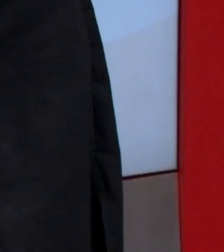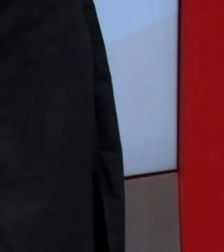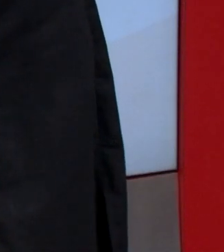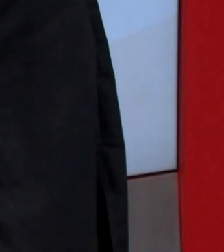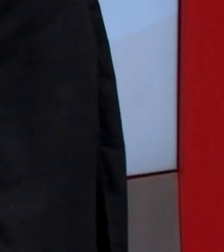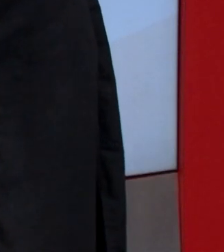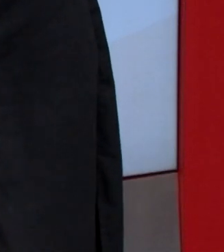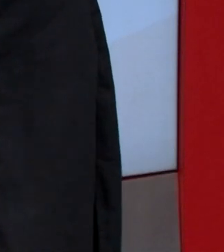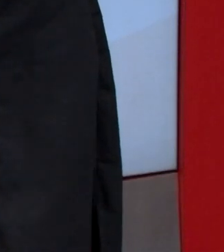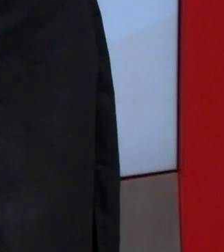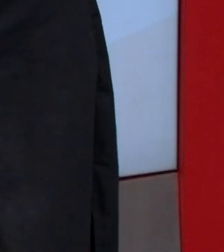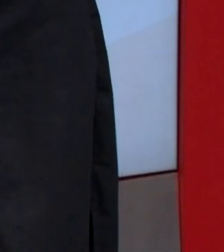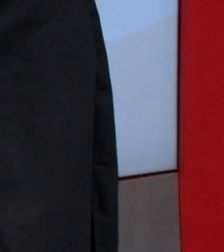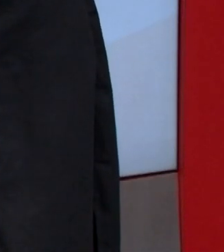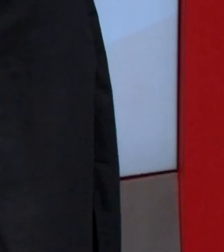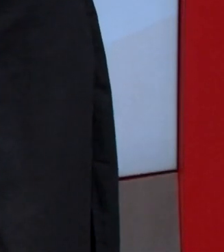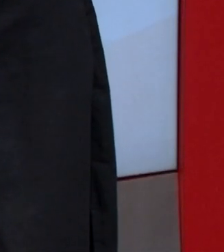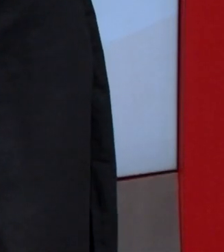expressar,